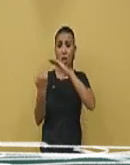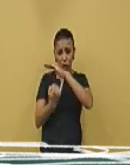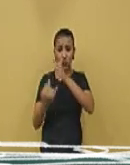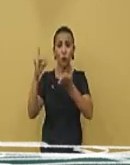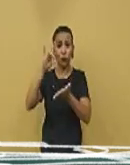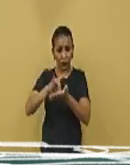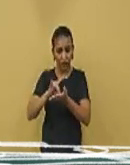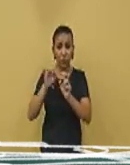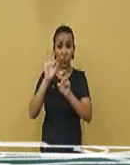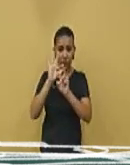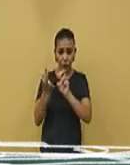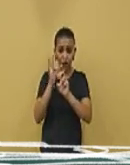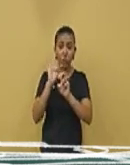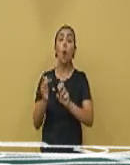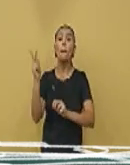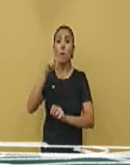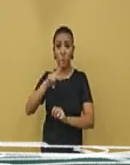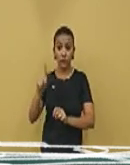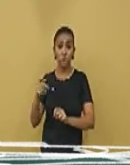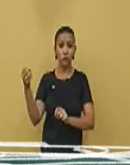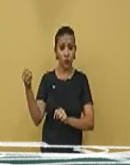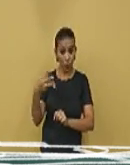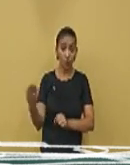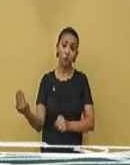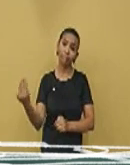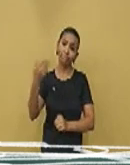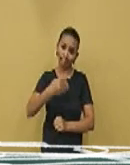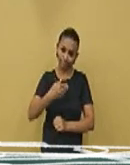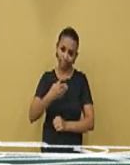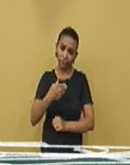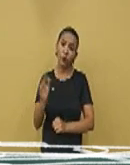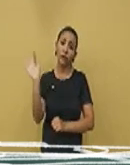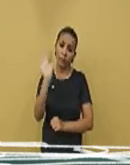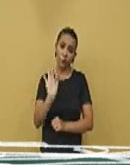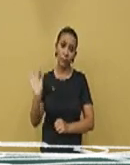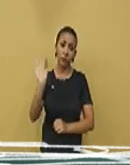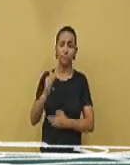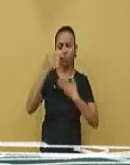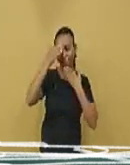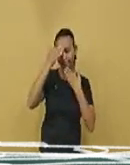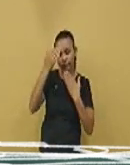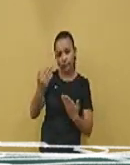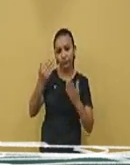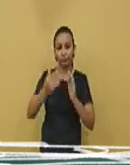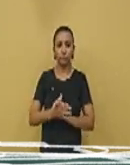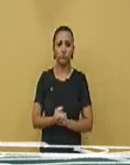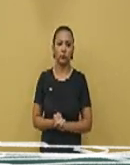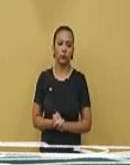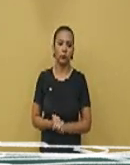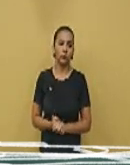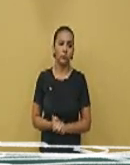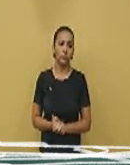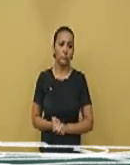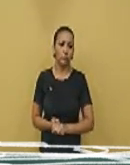institucionalização da EAD é trazer professor, né, para a nossa faculdade. Muito obrigada.